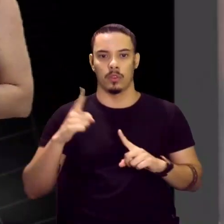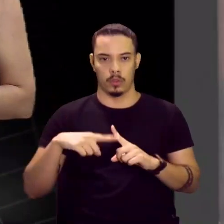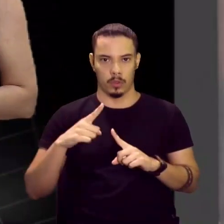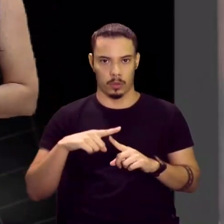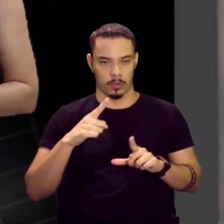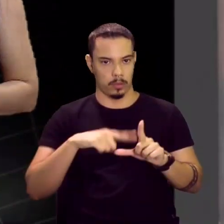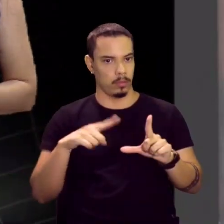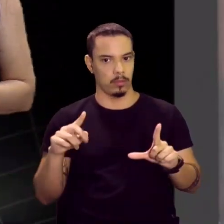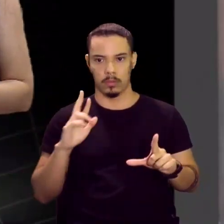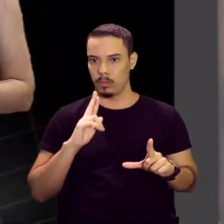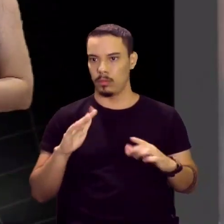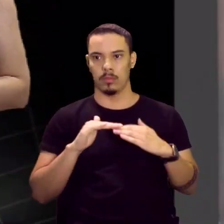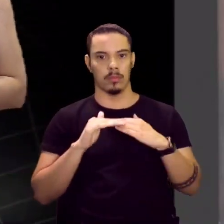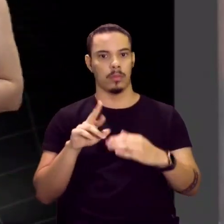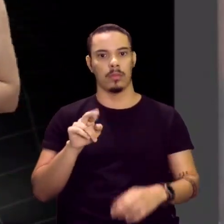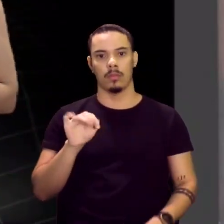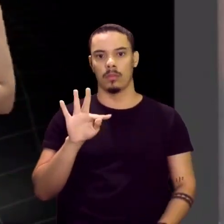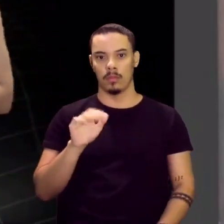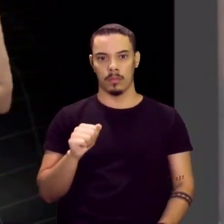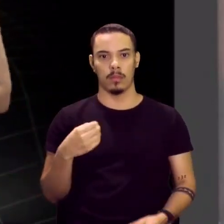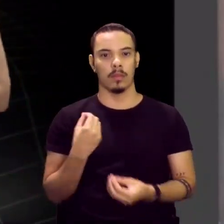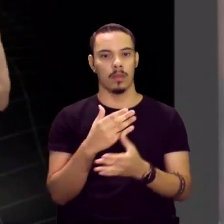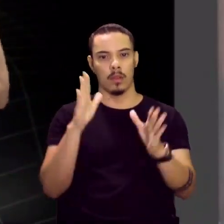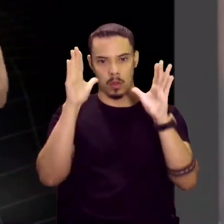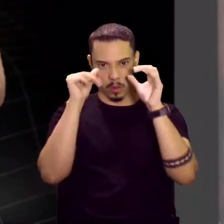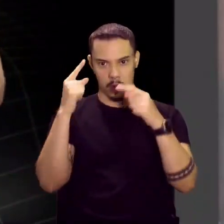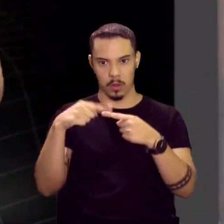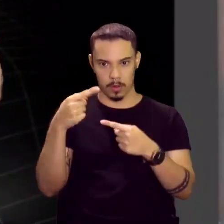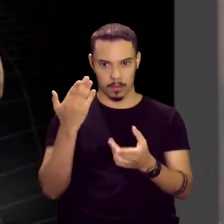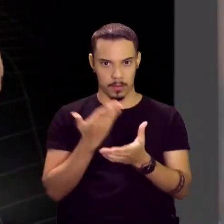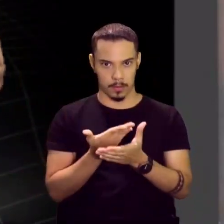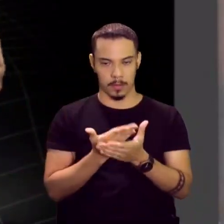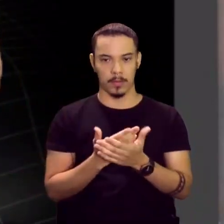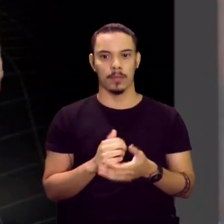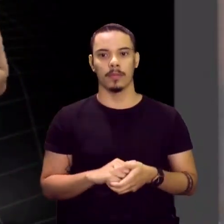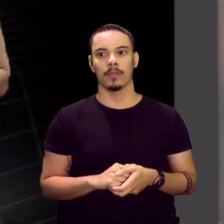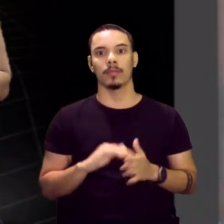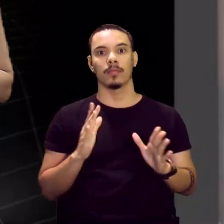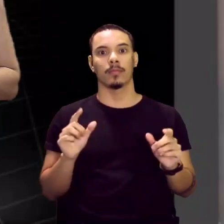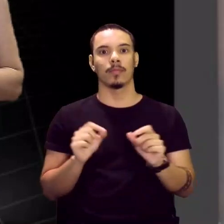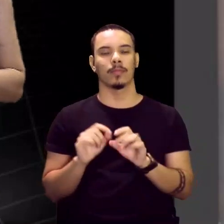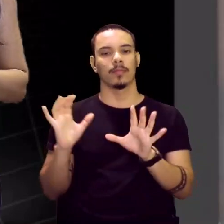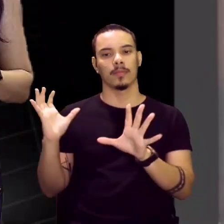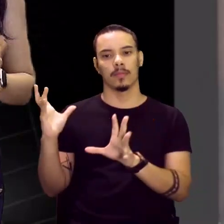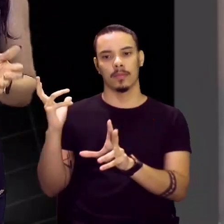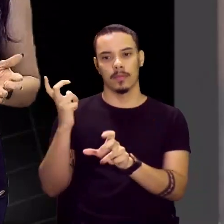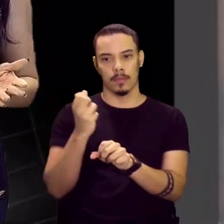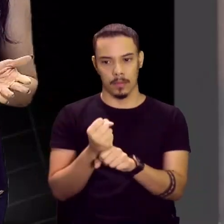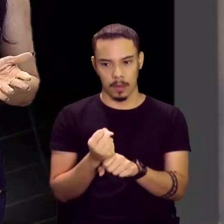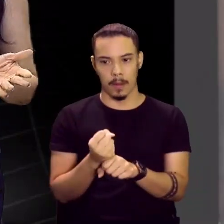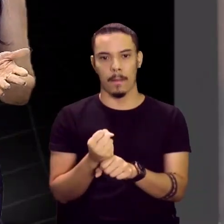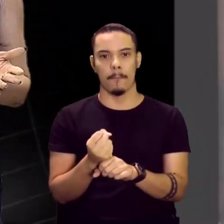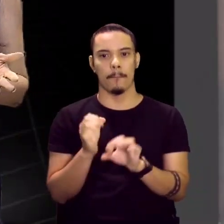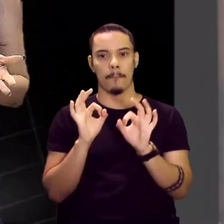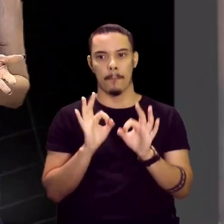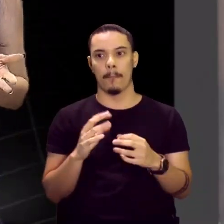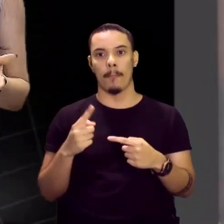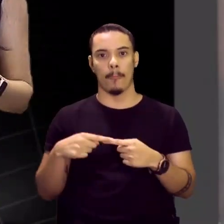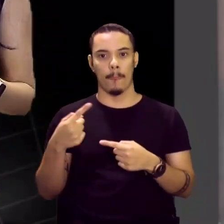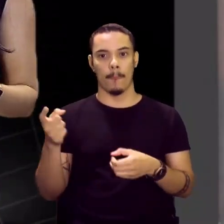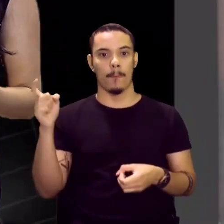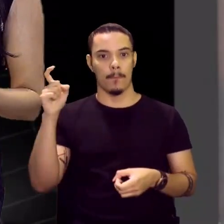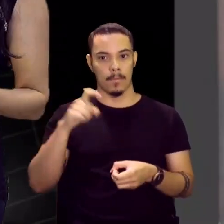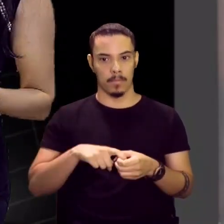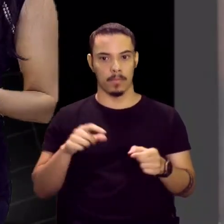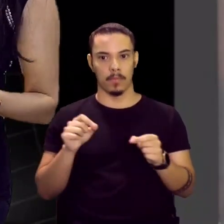Exatamente. Não vai ser uma reta. Vamos deixar a curiosidade para a próxima aula, né? Vamos. Ali a gente já fez um resumex das nossas funções e daqui a pouco a